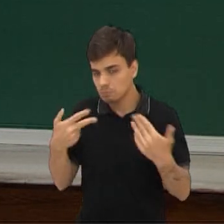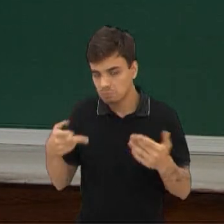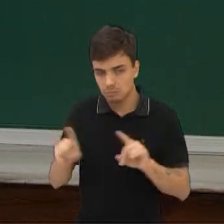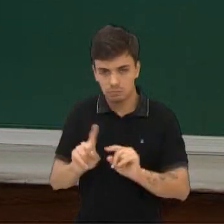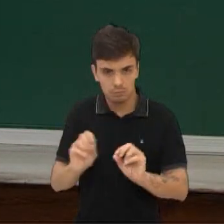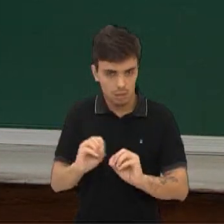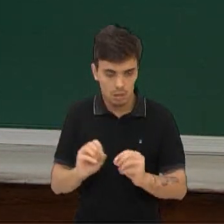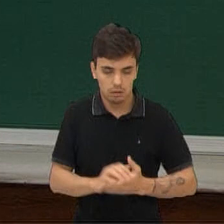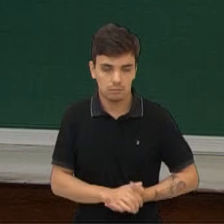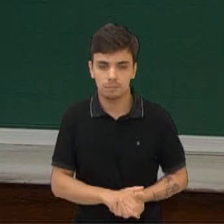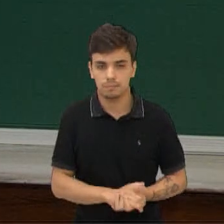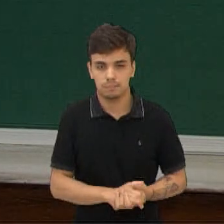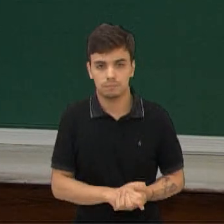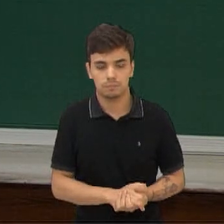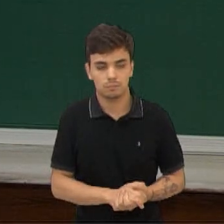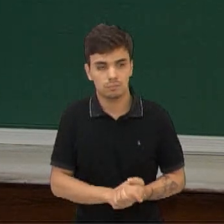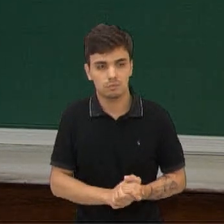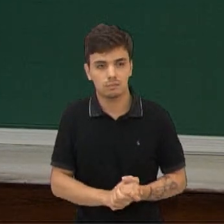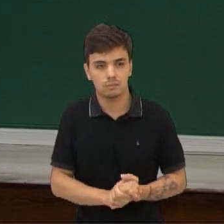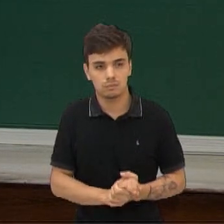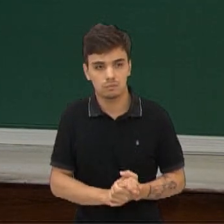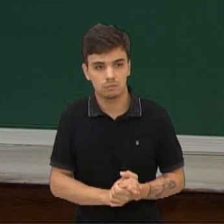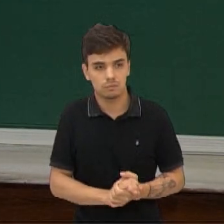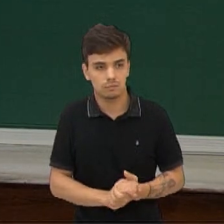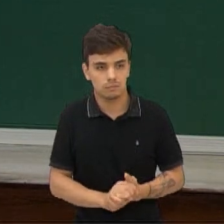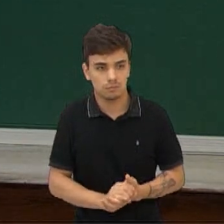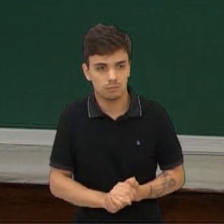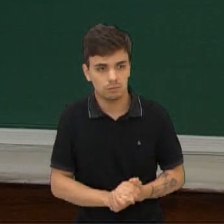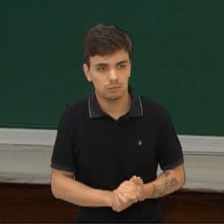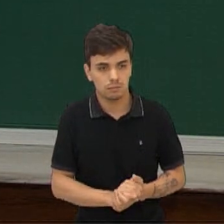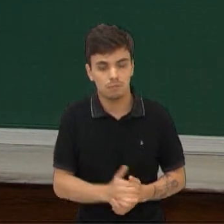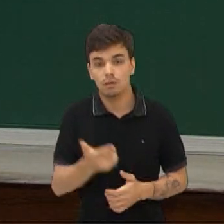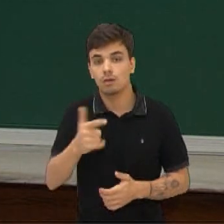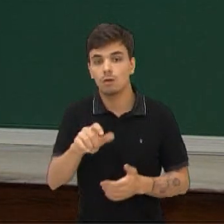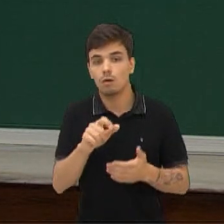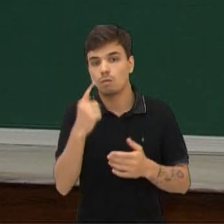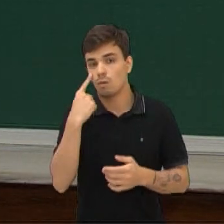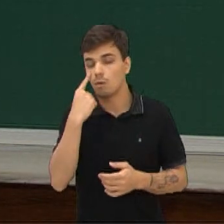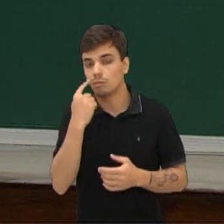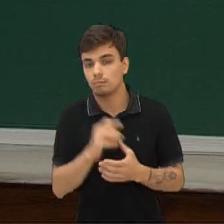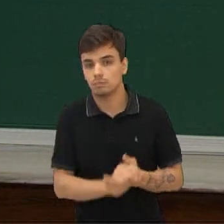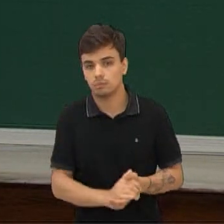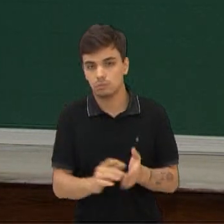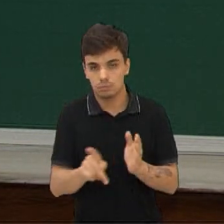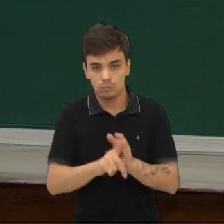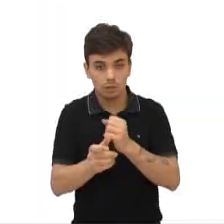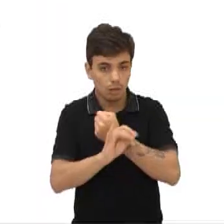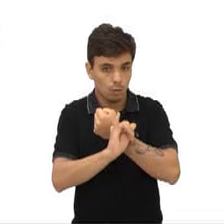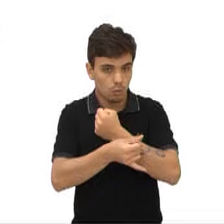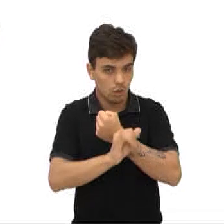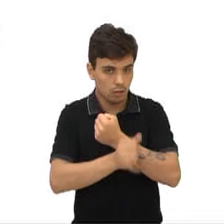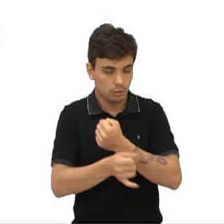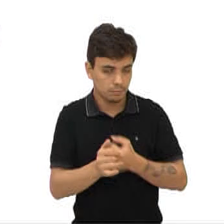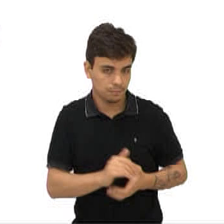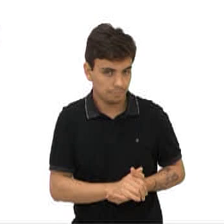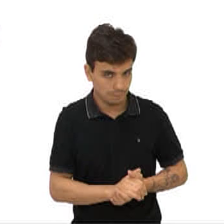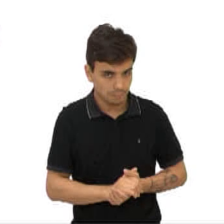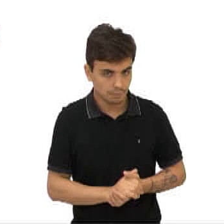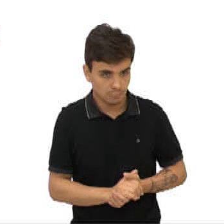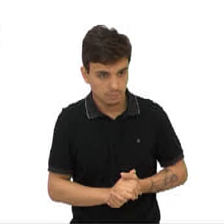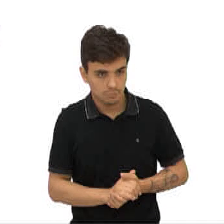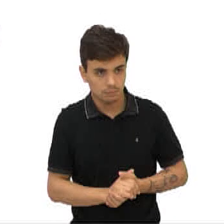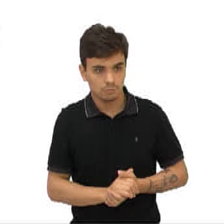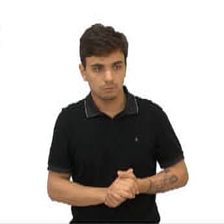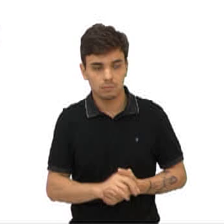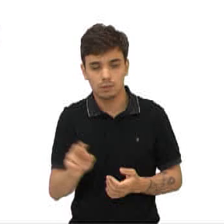com isso, tá bom? Vamos lá, então? Mais um pedacinho aqui da nossa crônica.